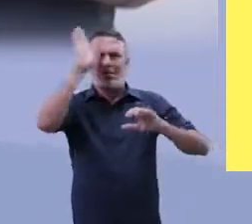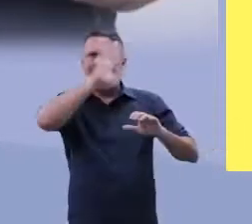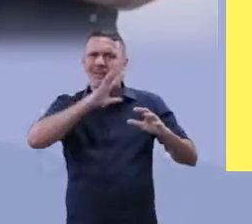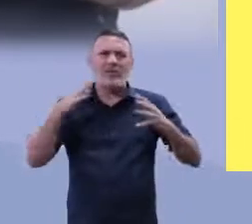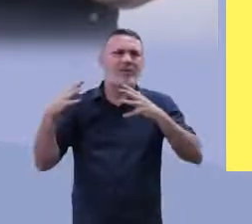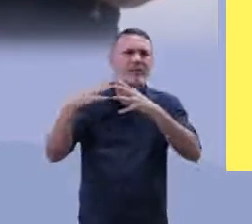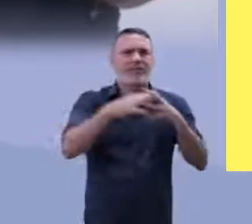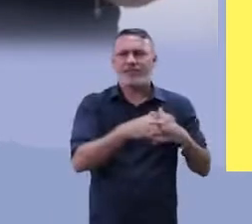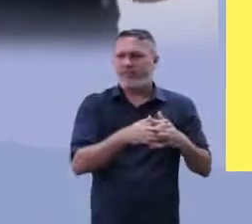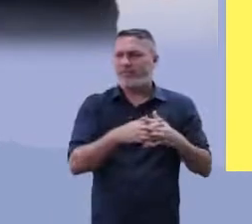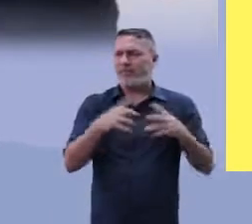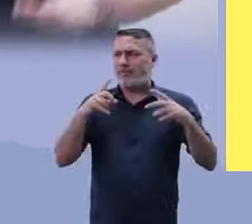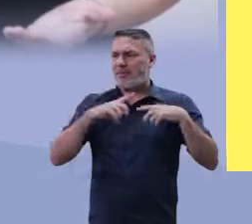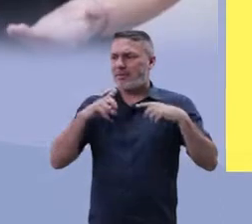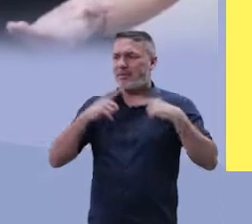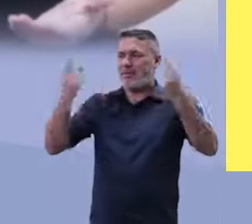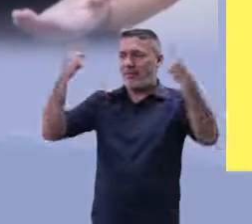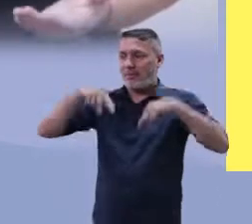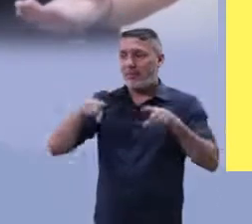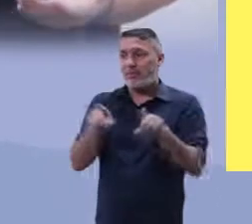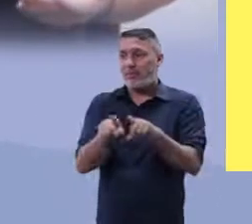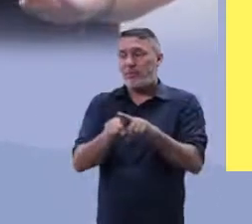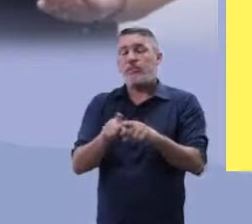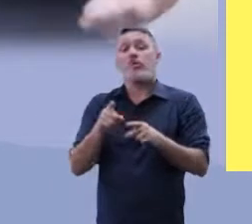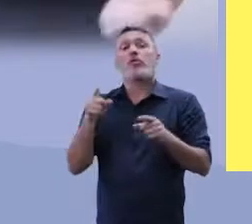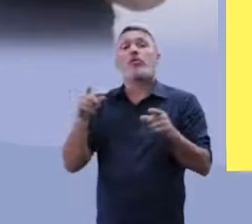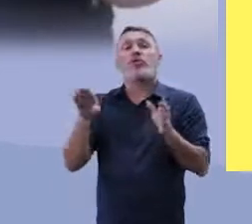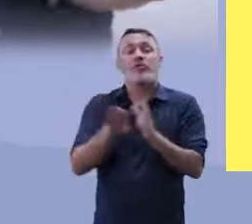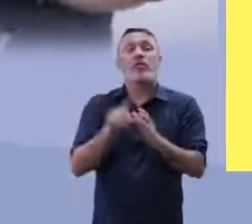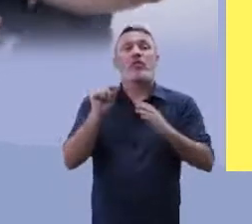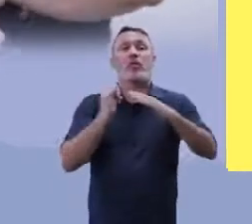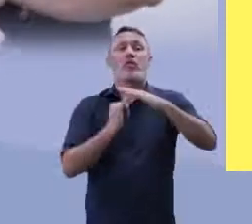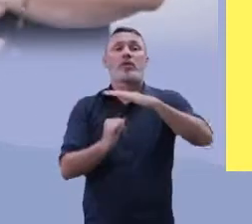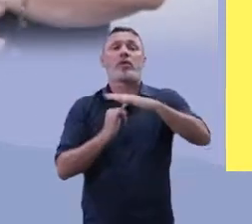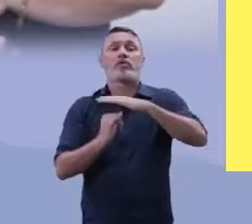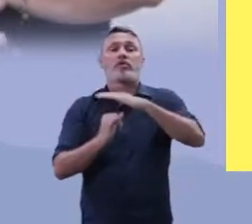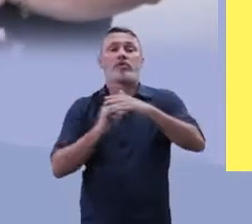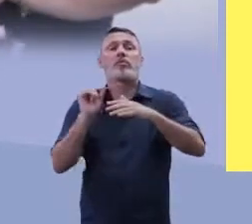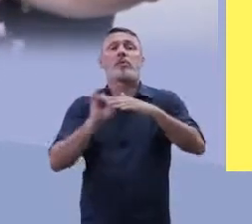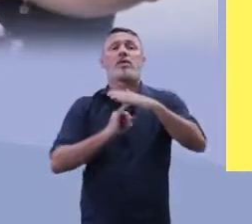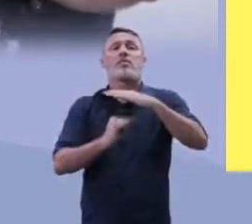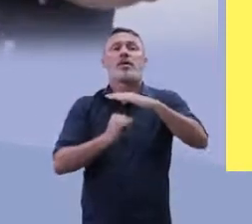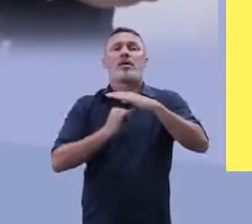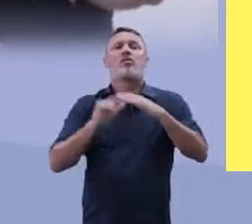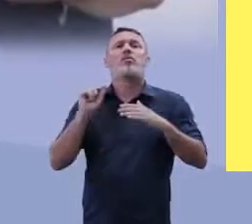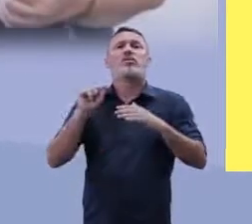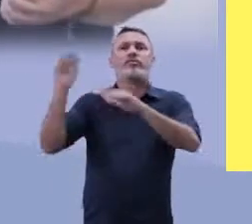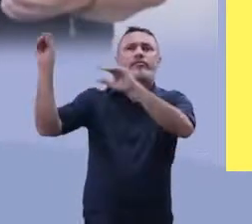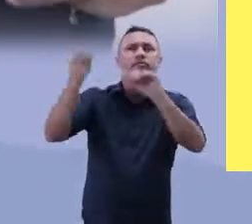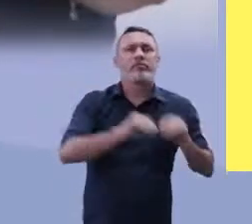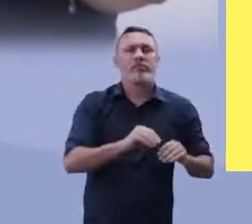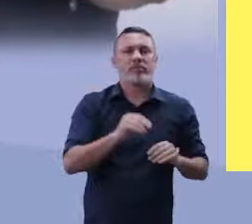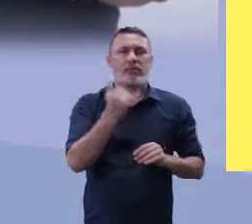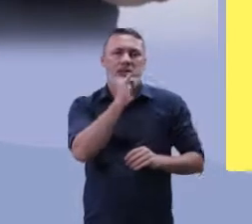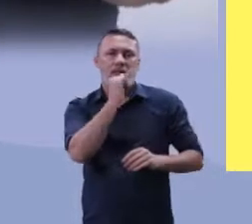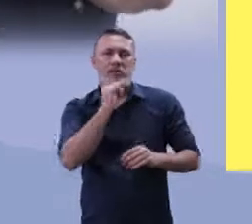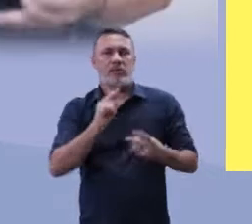que tínhamos, de que dispunhamos, aparecerão os imigrantes agora,